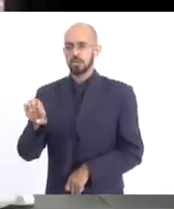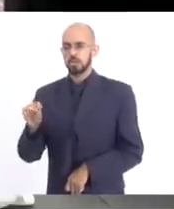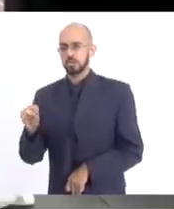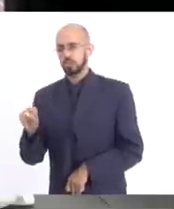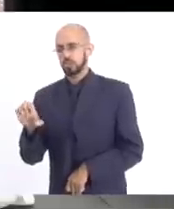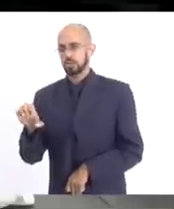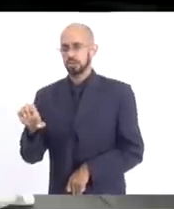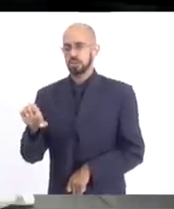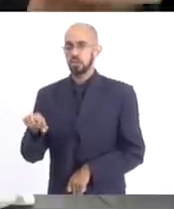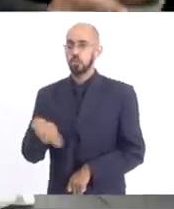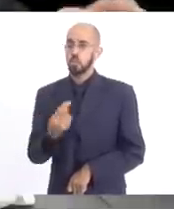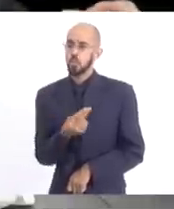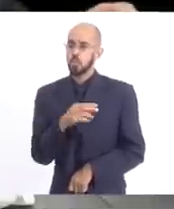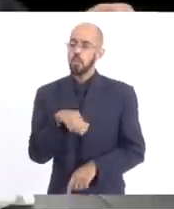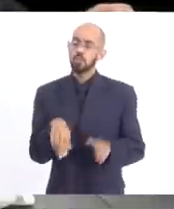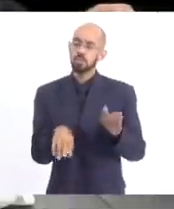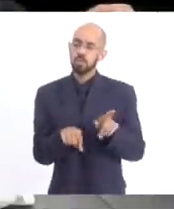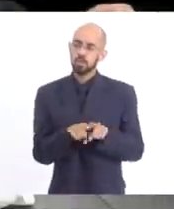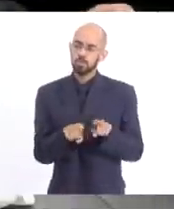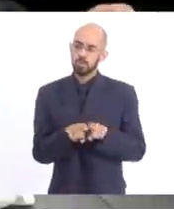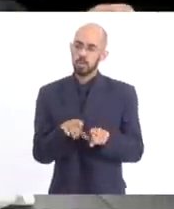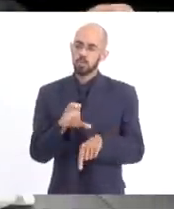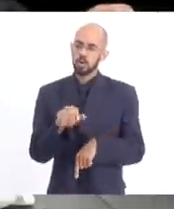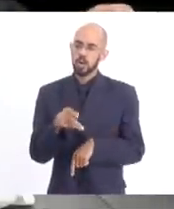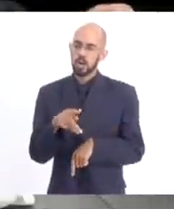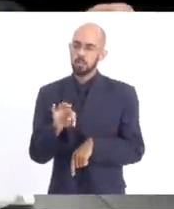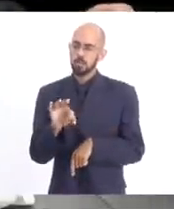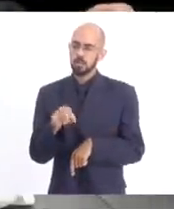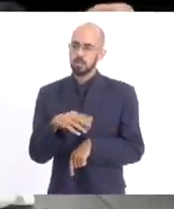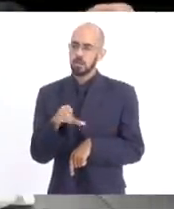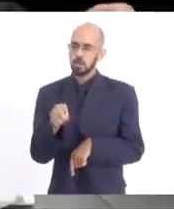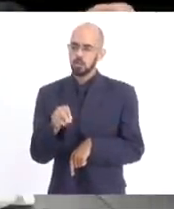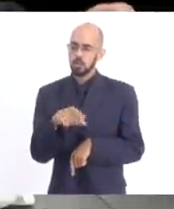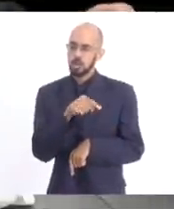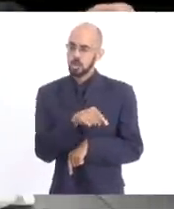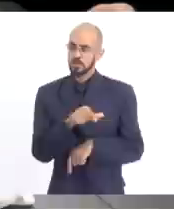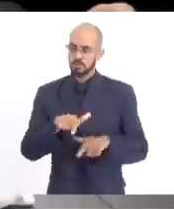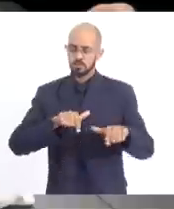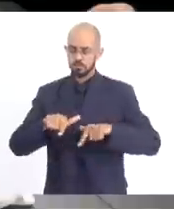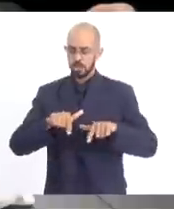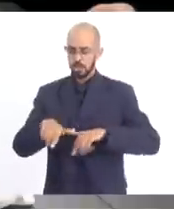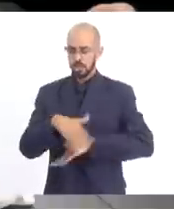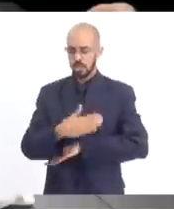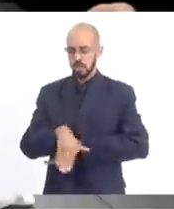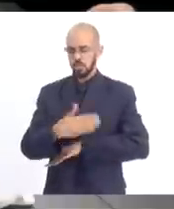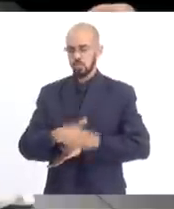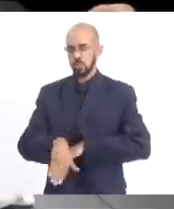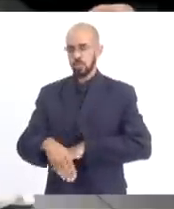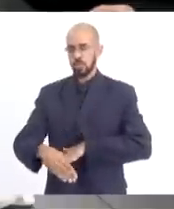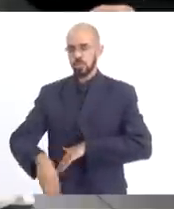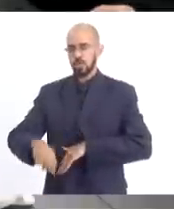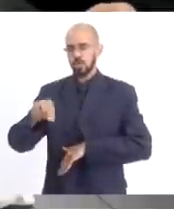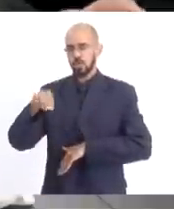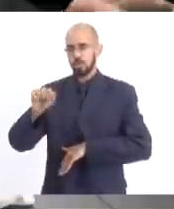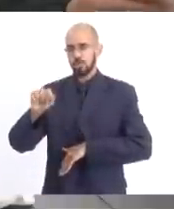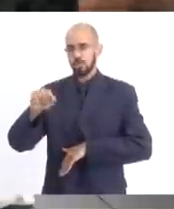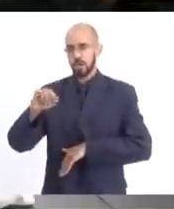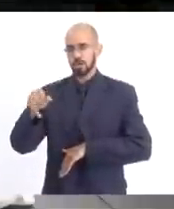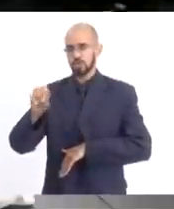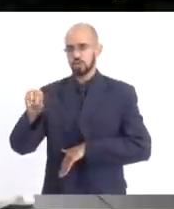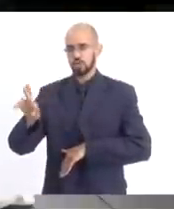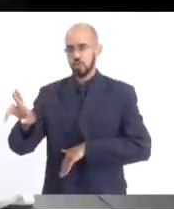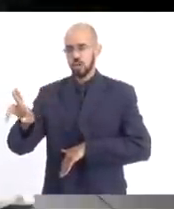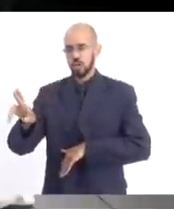o capitão, que é o comandante de companhia, esses estão nas operações, eles estão na rua. O major, o tenente-coronel e o